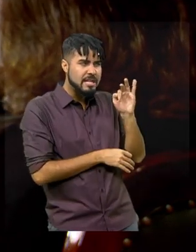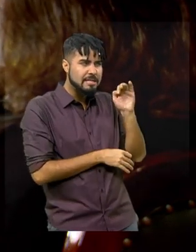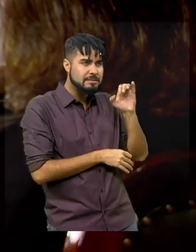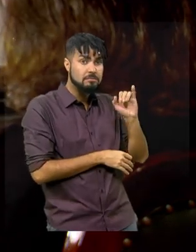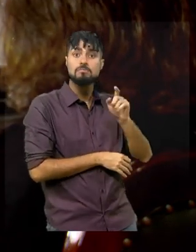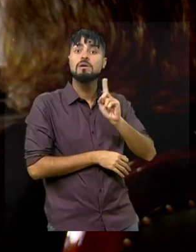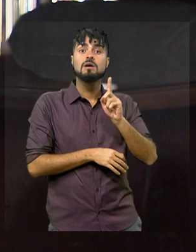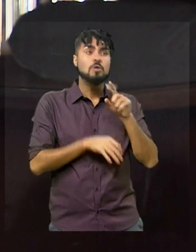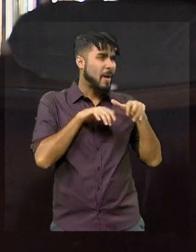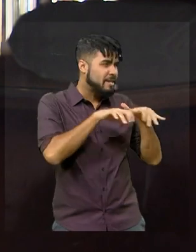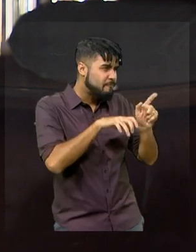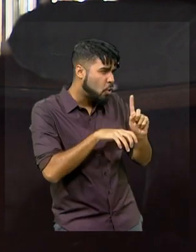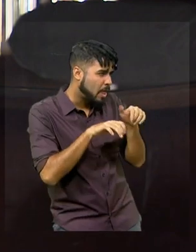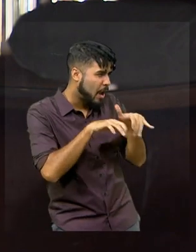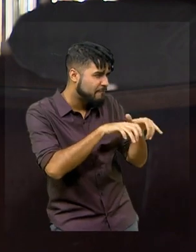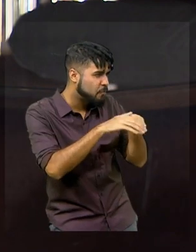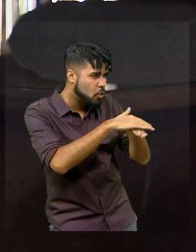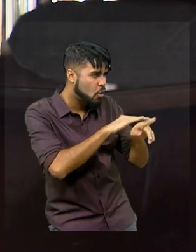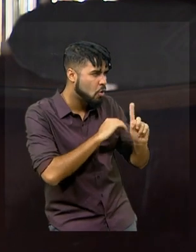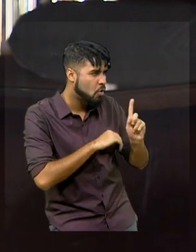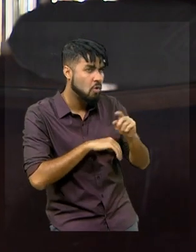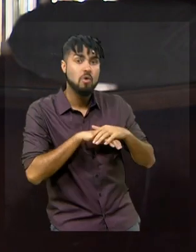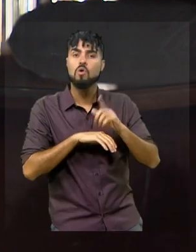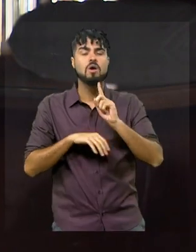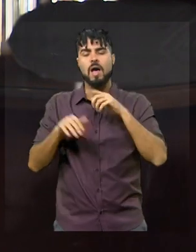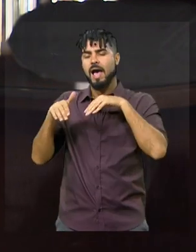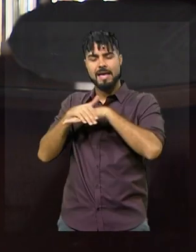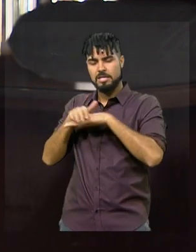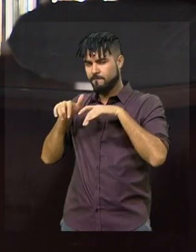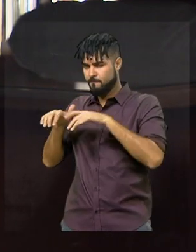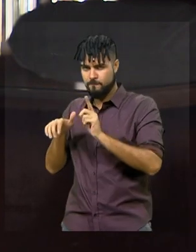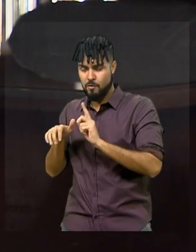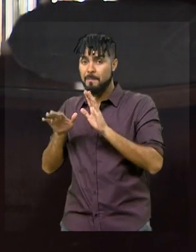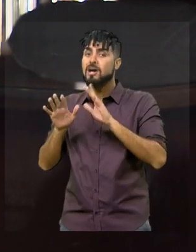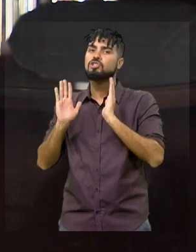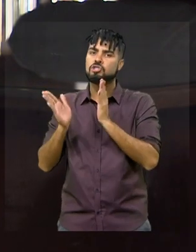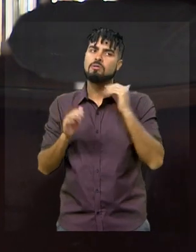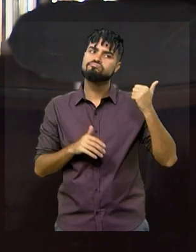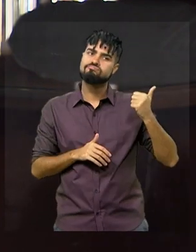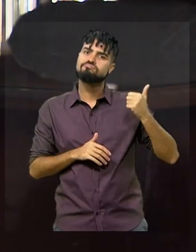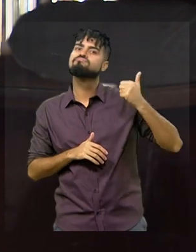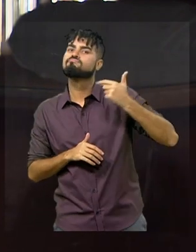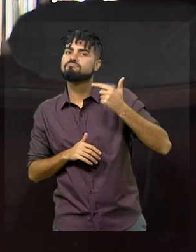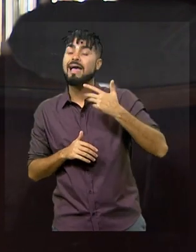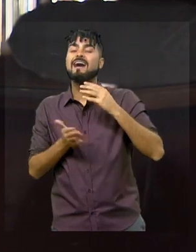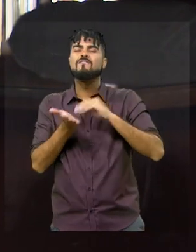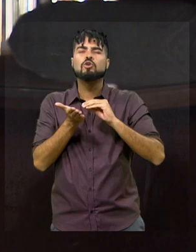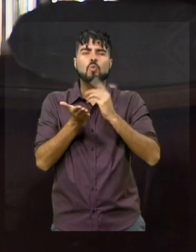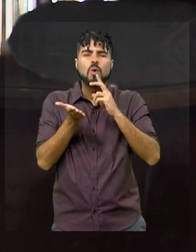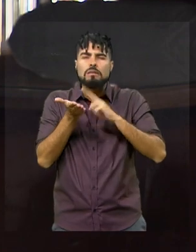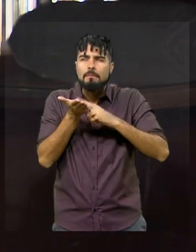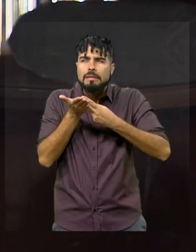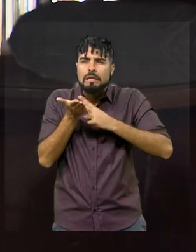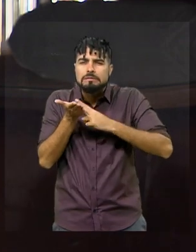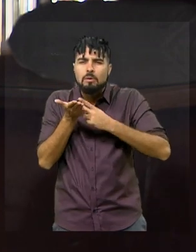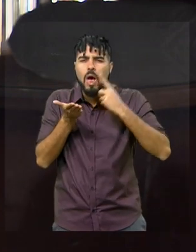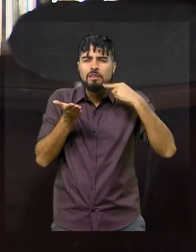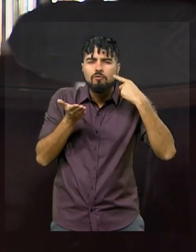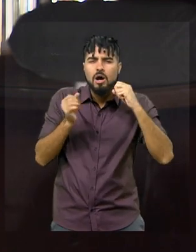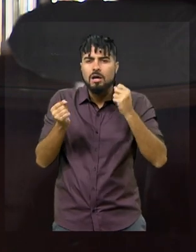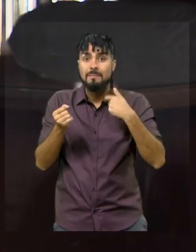não arquivou, né? É, ela não foi arquivada, mas ela já foi em todos os recursos, agora cabe uma interpretação, algum detalhe, mas não cabe mais